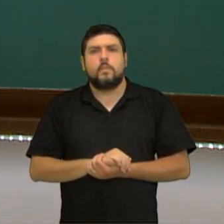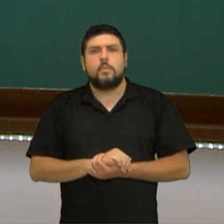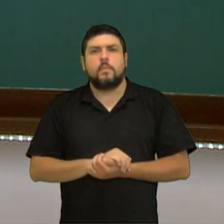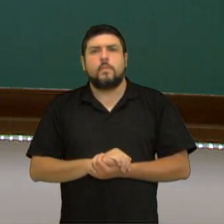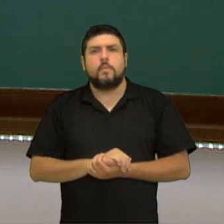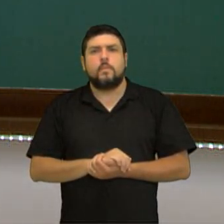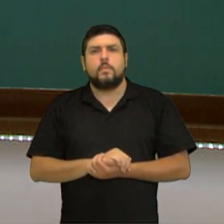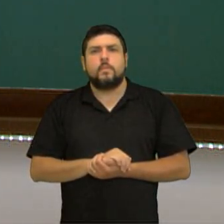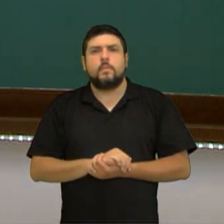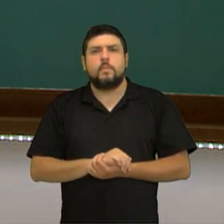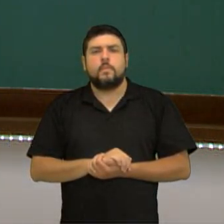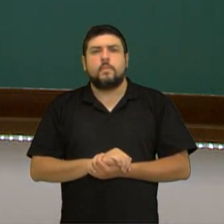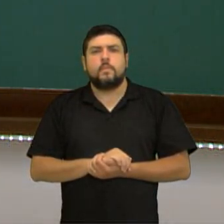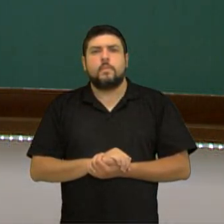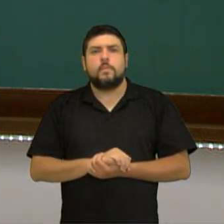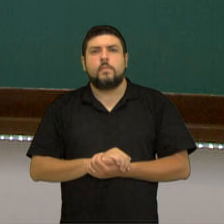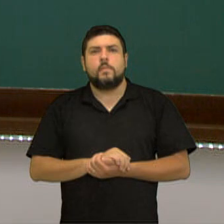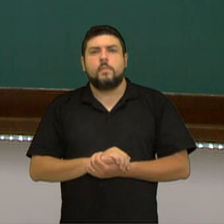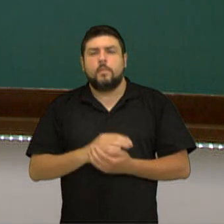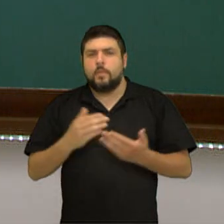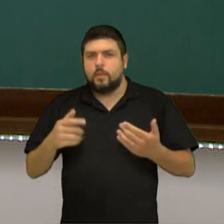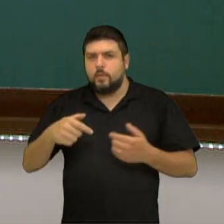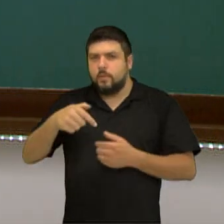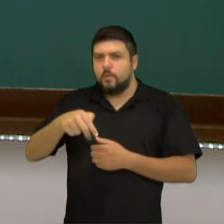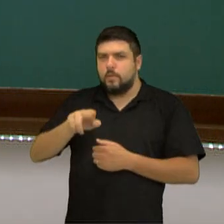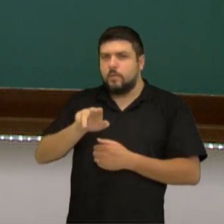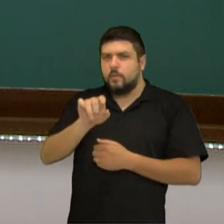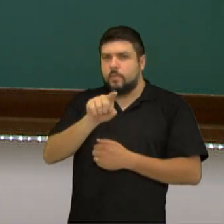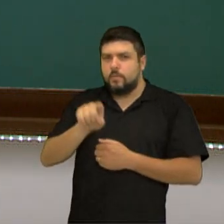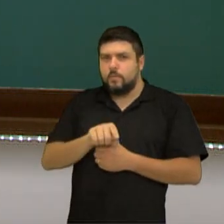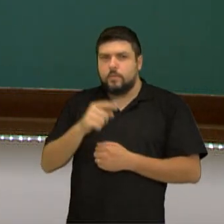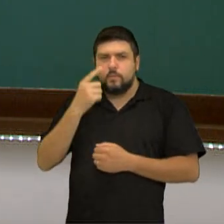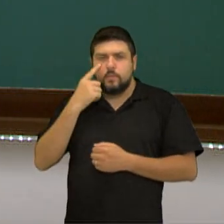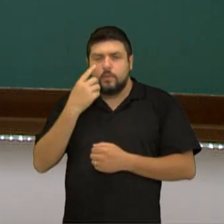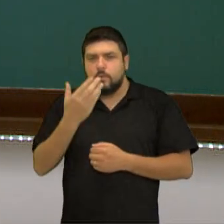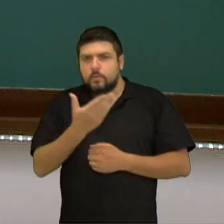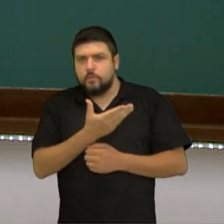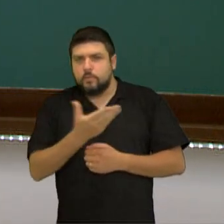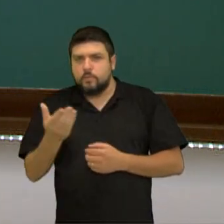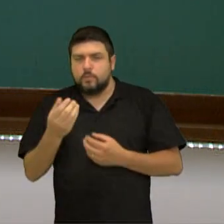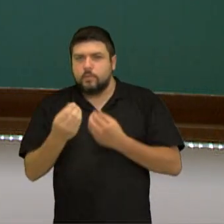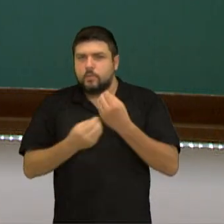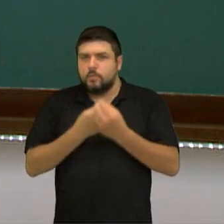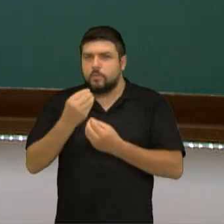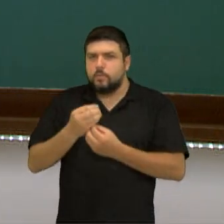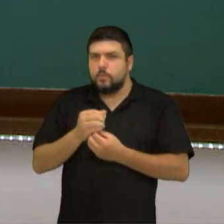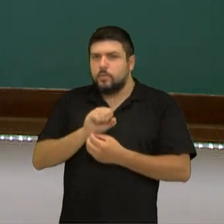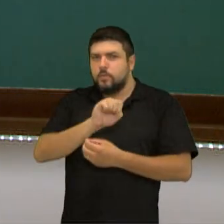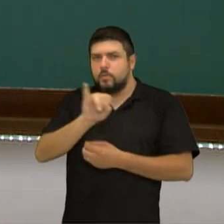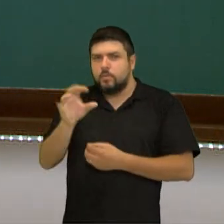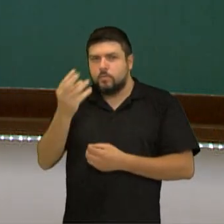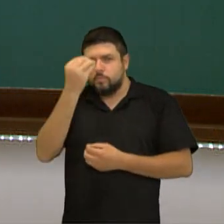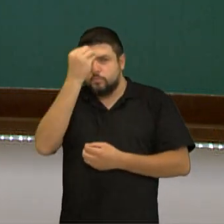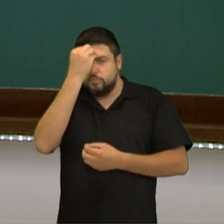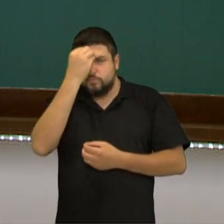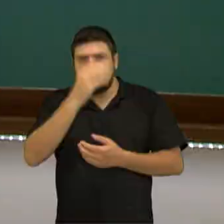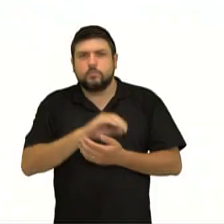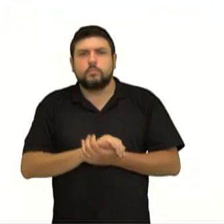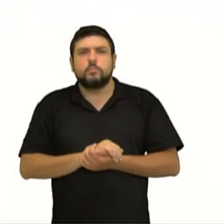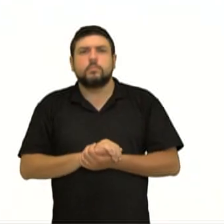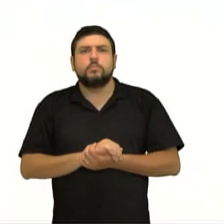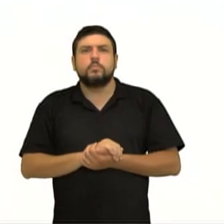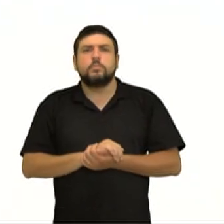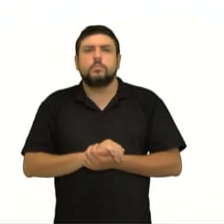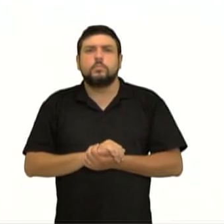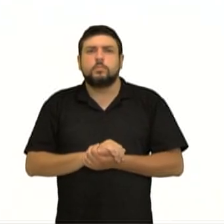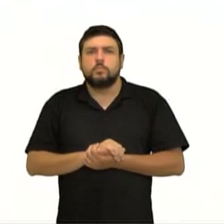lá. Um quiz para ver como é que vocês estão aí, pessoal. Vamos ver como é que vocês estão afiados no negócio aqui. Ele diz o seguinte: quais